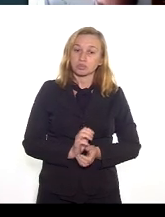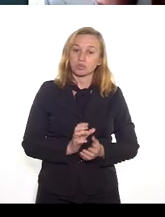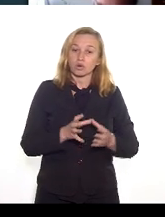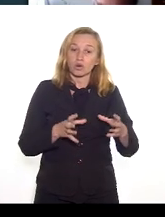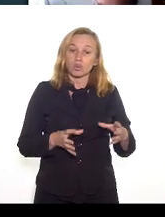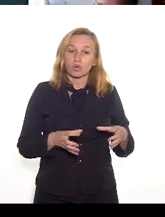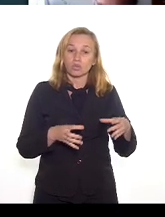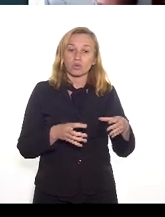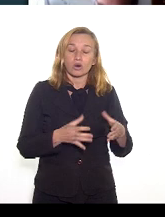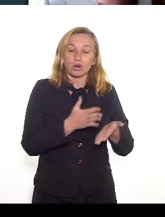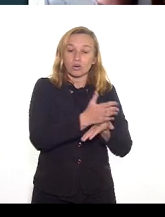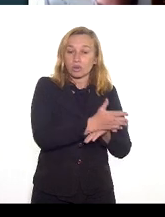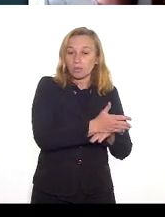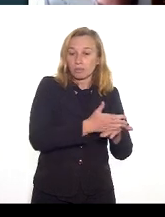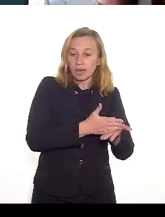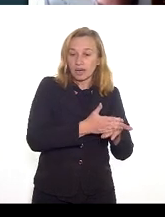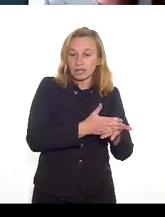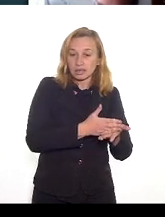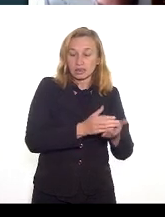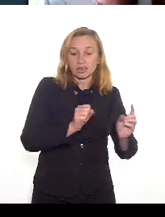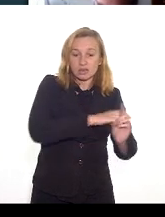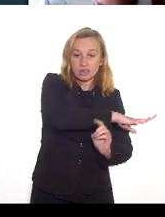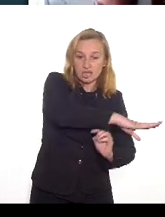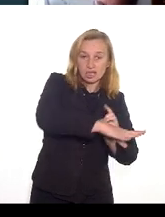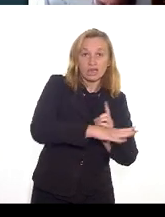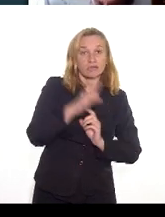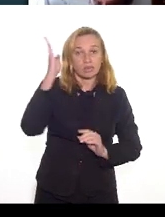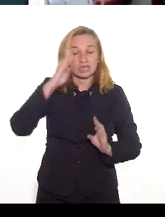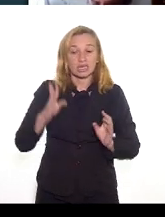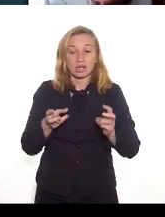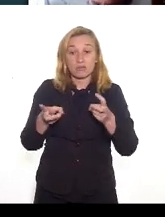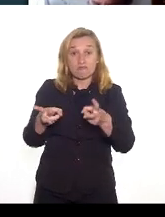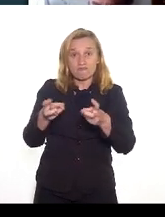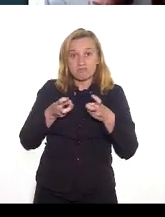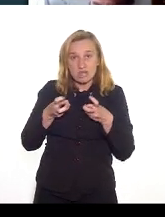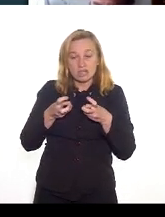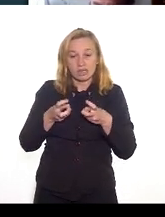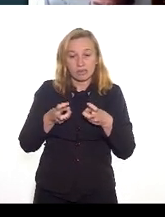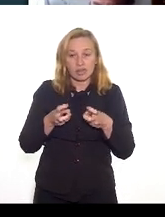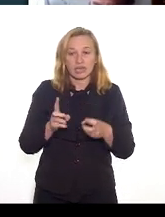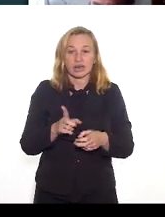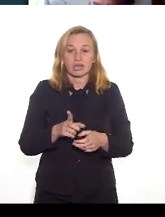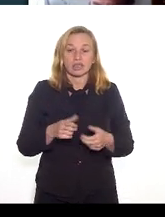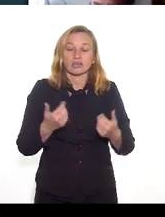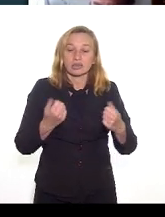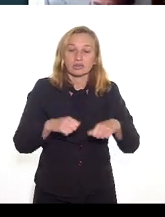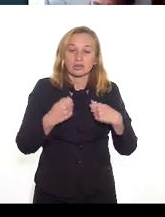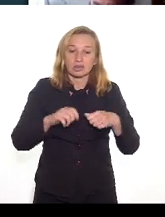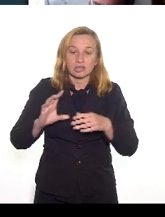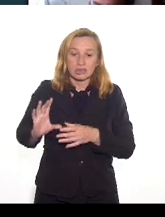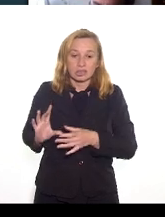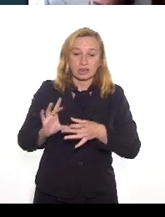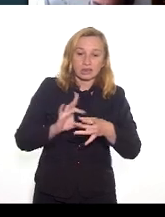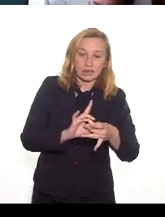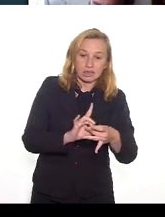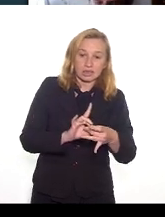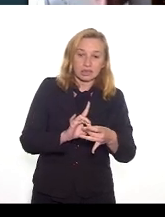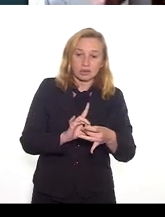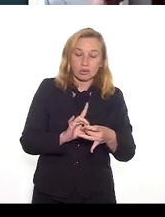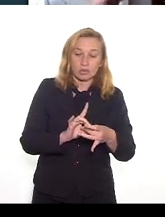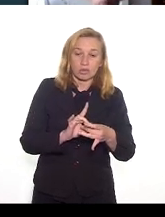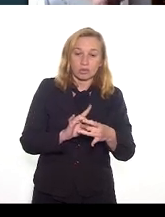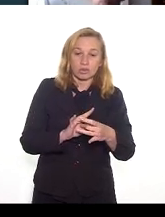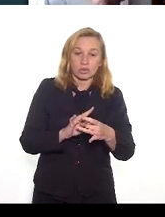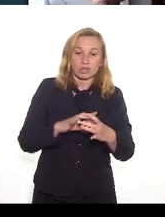sociedade brasileira, né? Em perceber a nossa integridade como